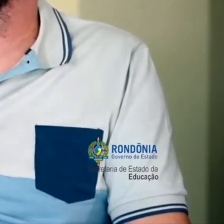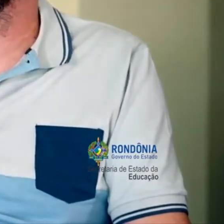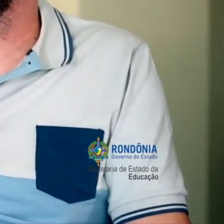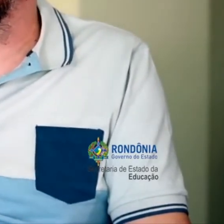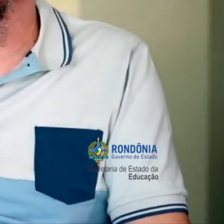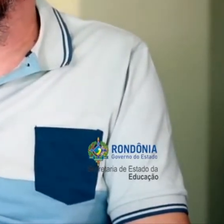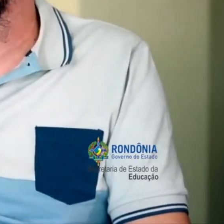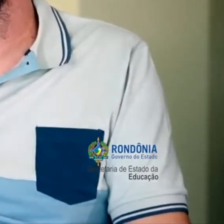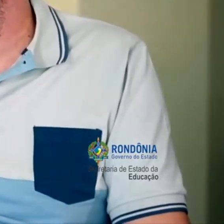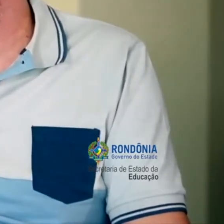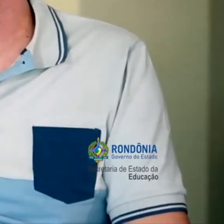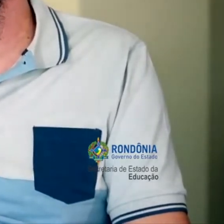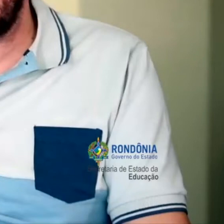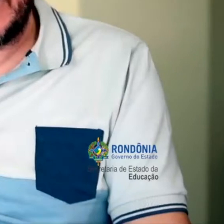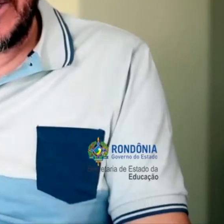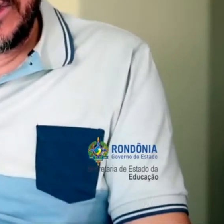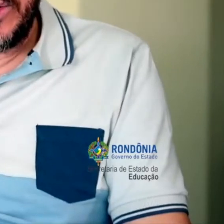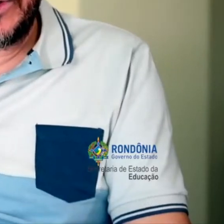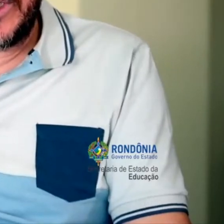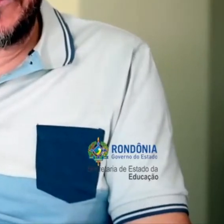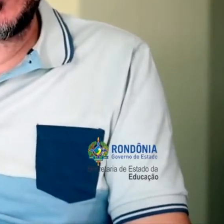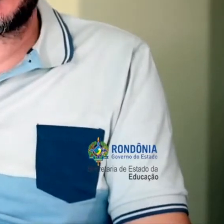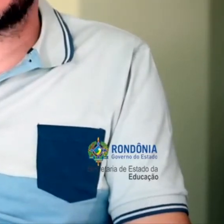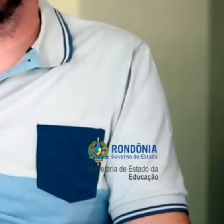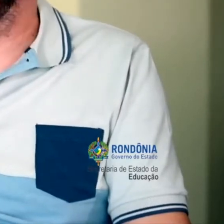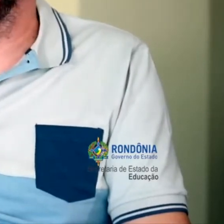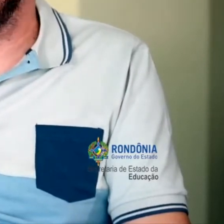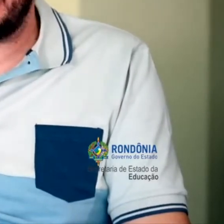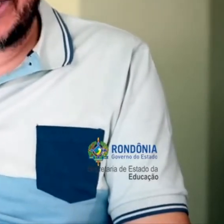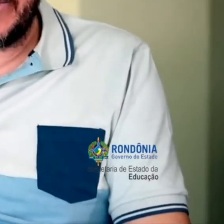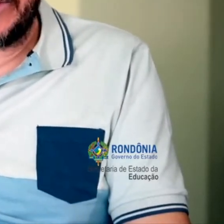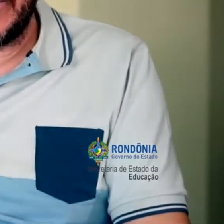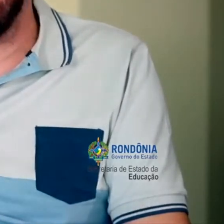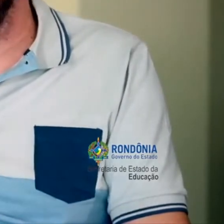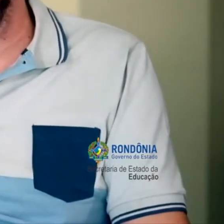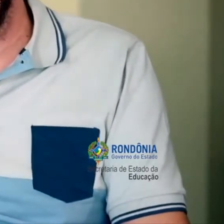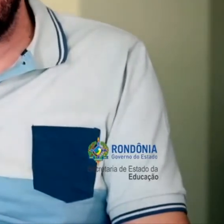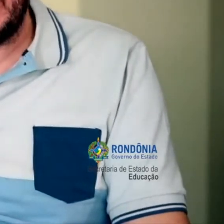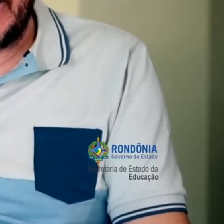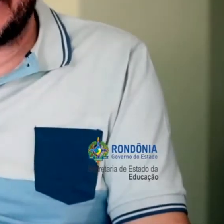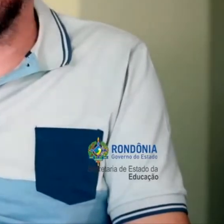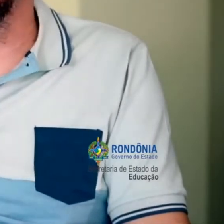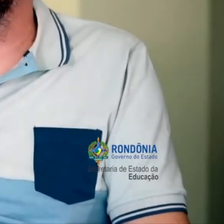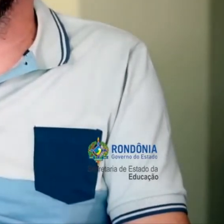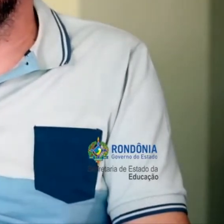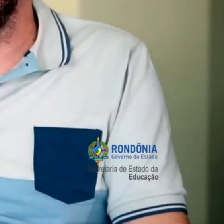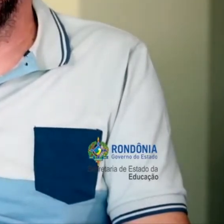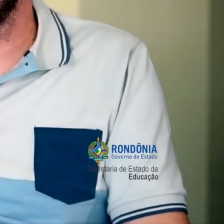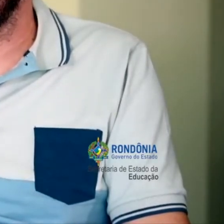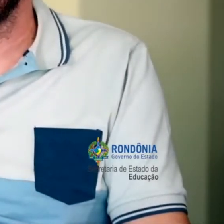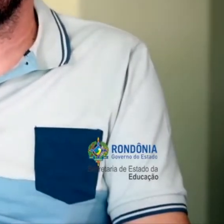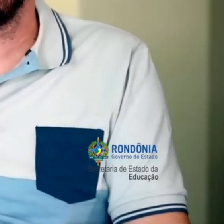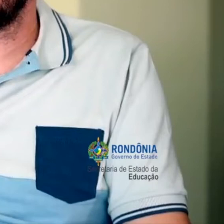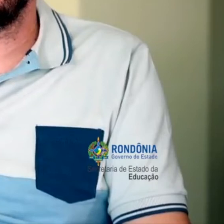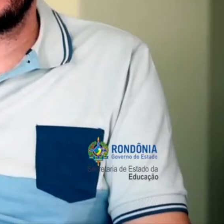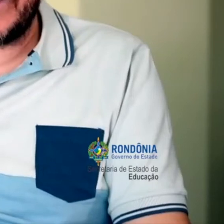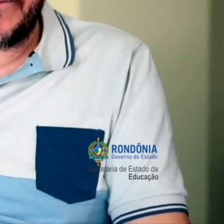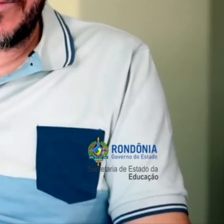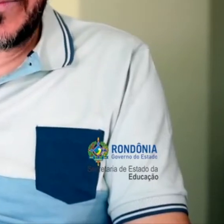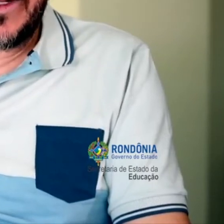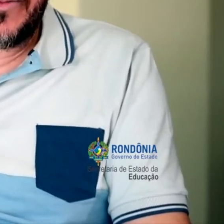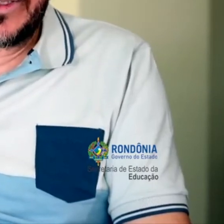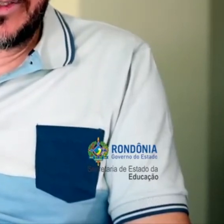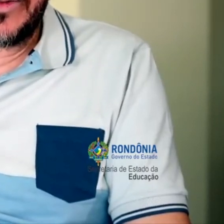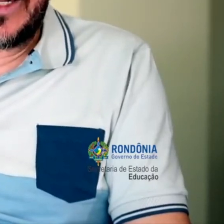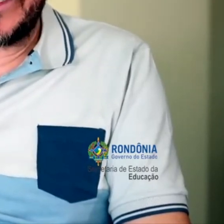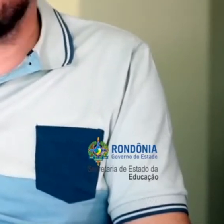trivium e quadrivium, tudo em latim, né? O trivium tinha a gramática, você estudava a gramática, a retórica e a dialética. E o